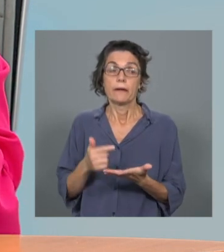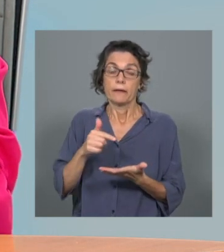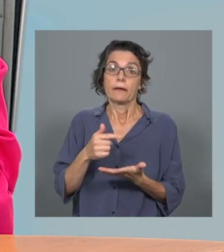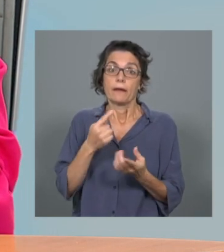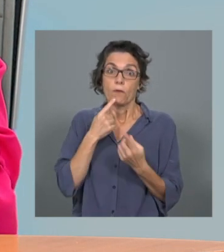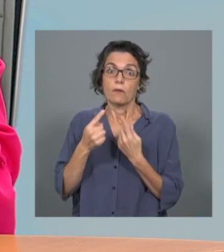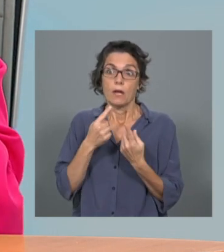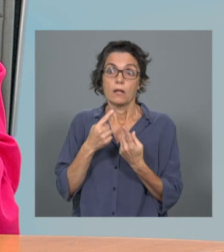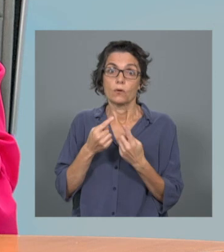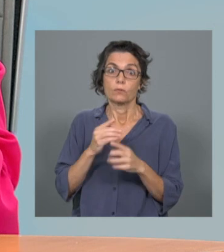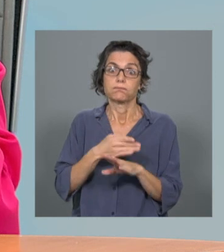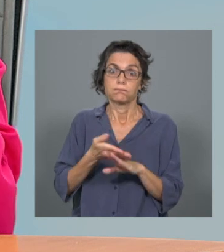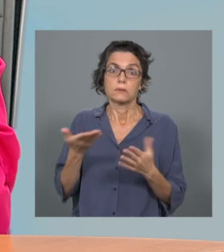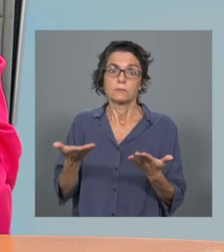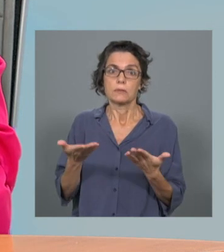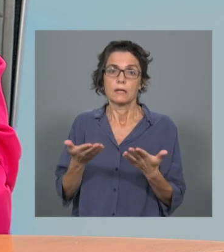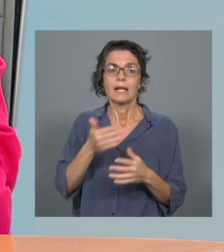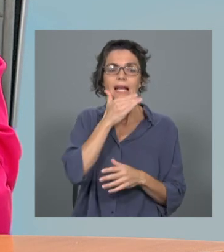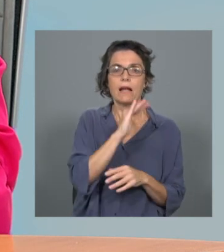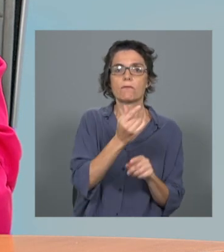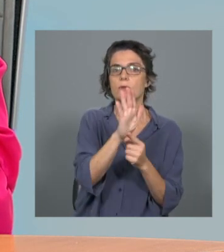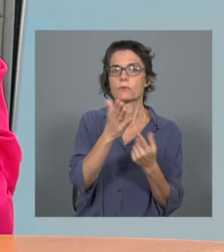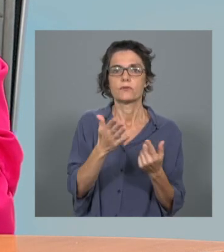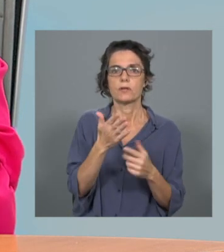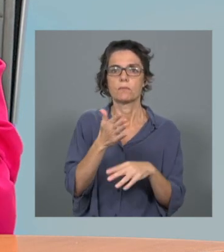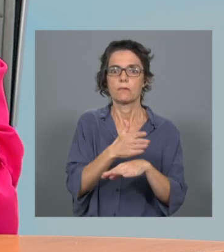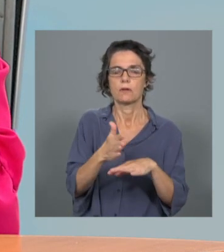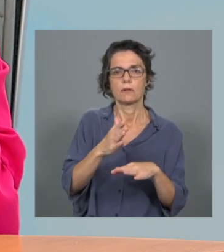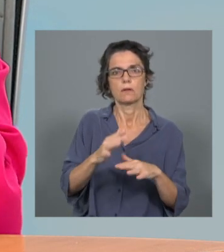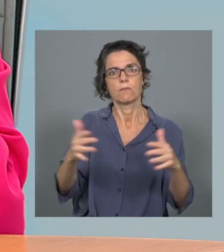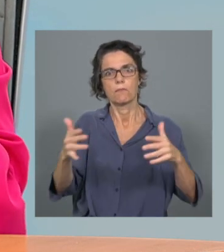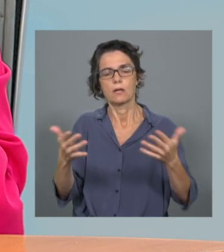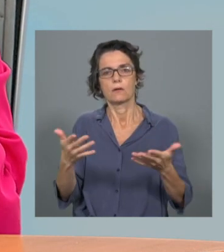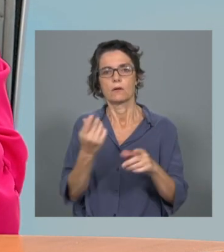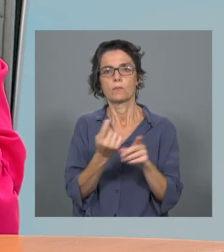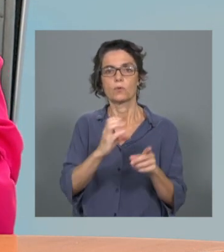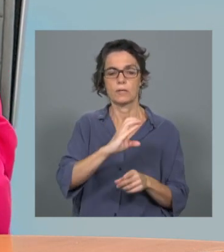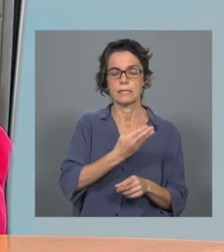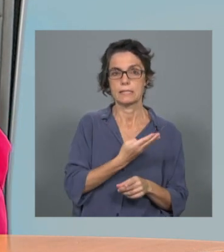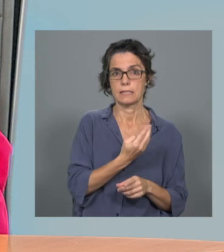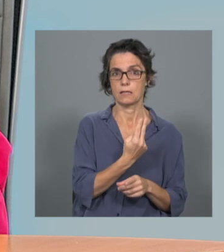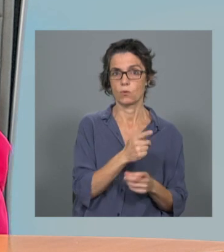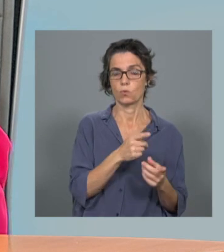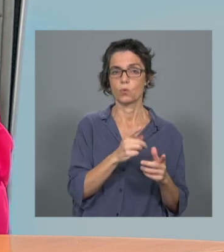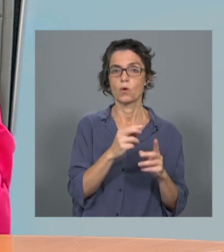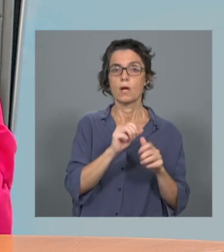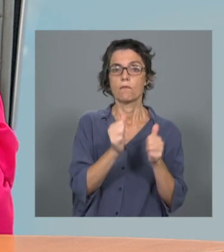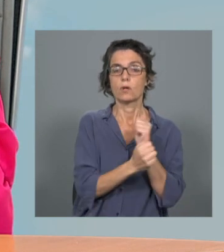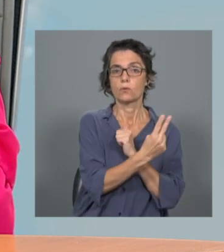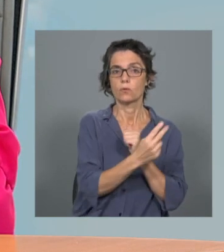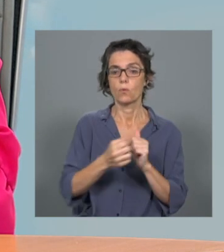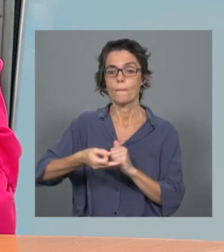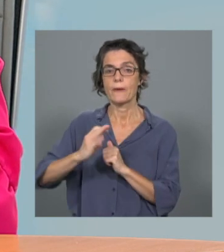Évora temos uma divisão ainda maior. Em Évora, a CDU tem 2 vereadores, o PS tem 2 vereadores